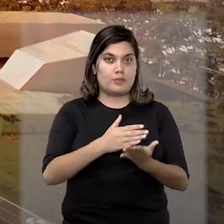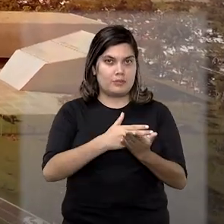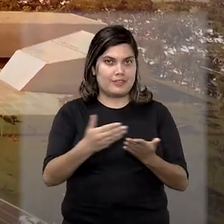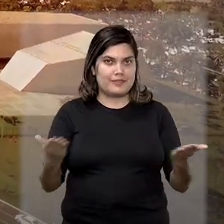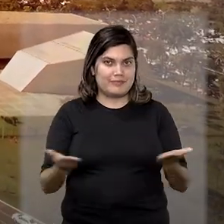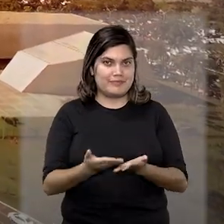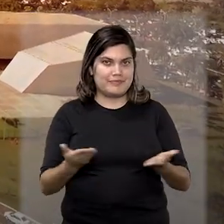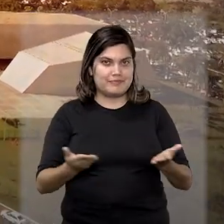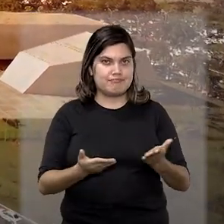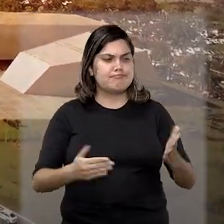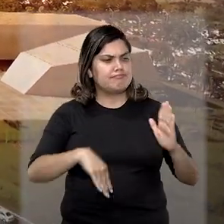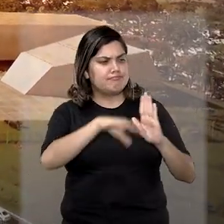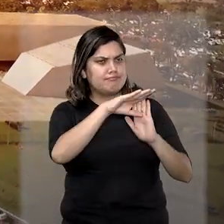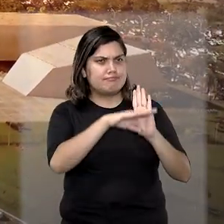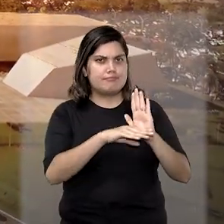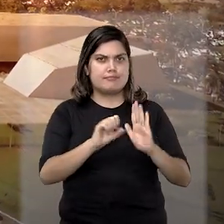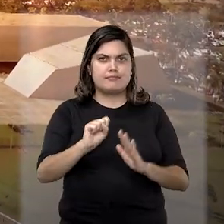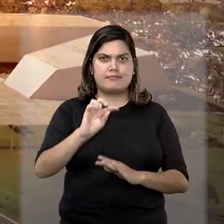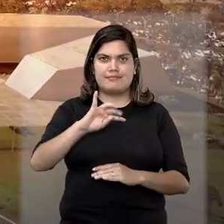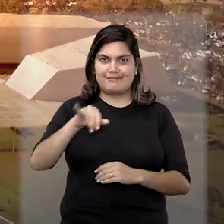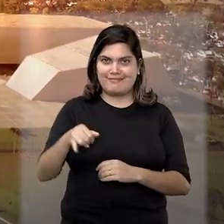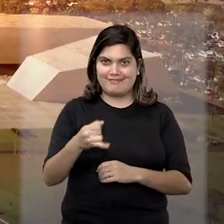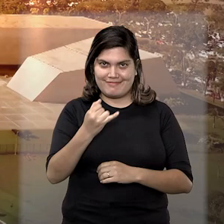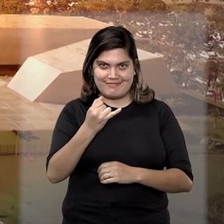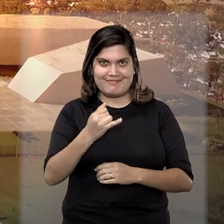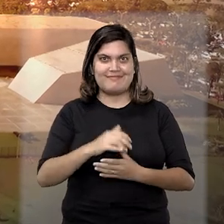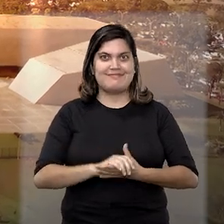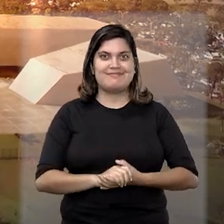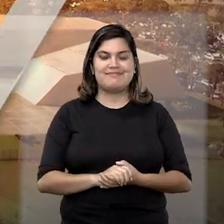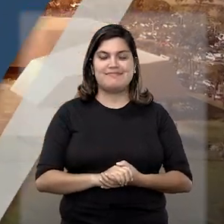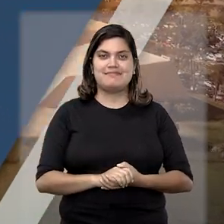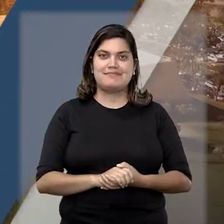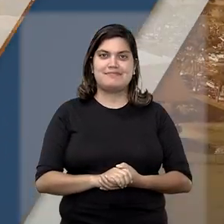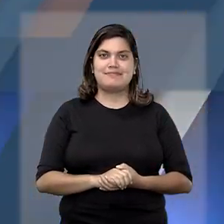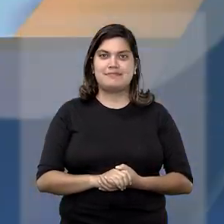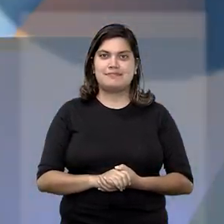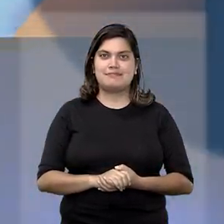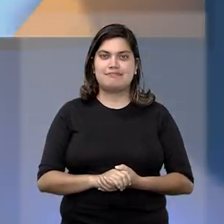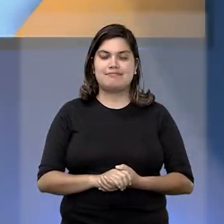Começa agora o programa do Superior Tribunal de Justiça.